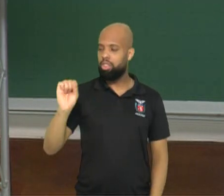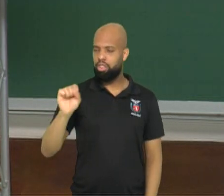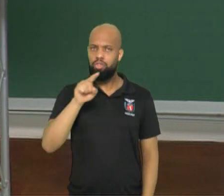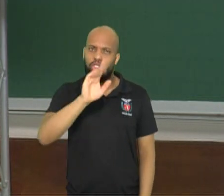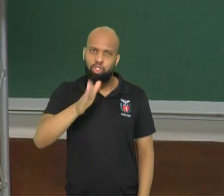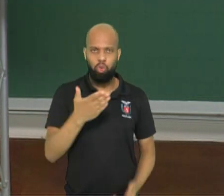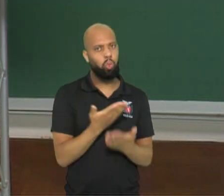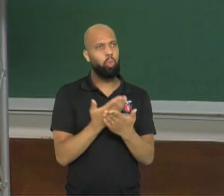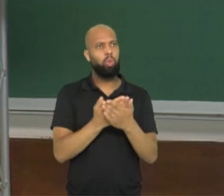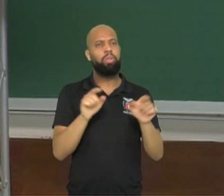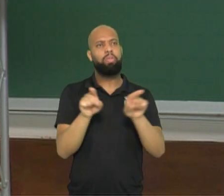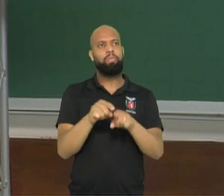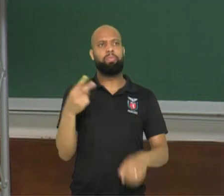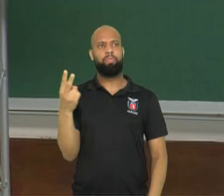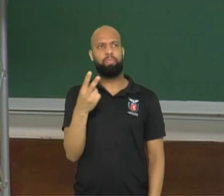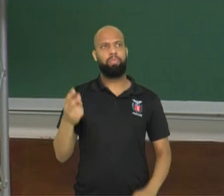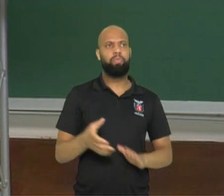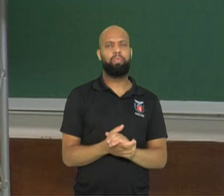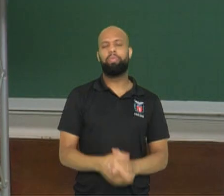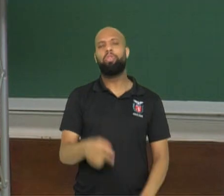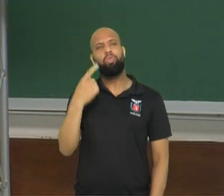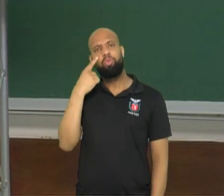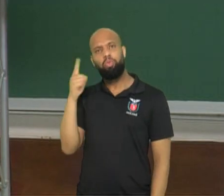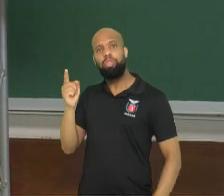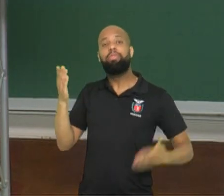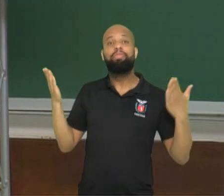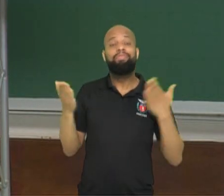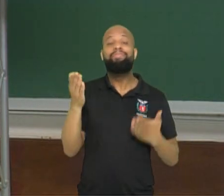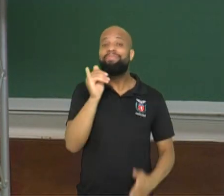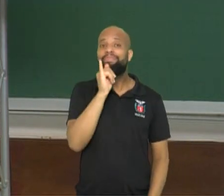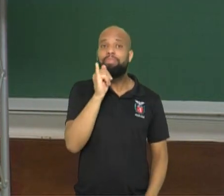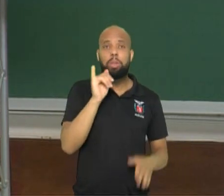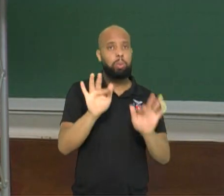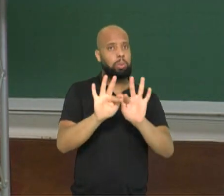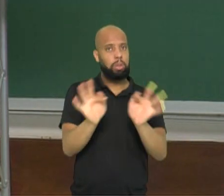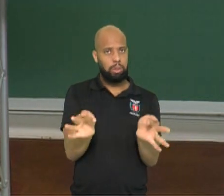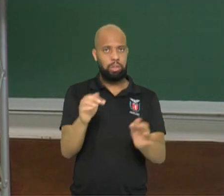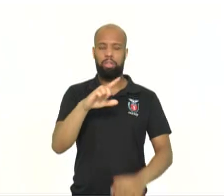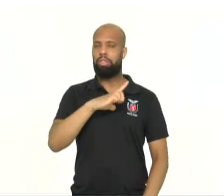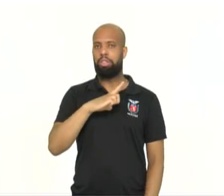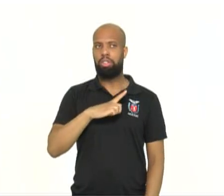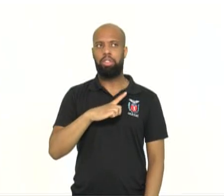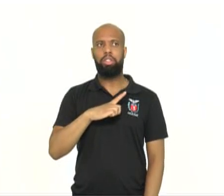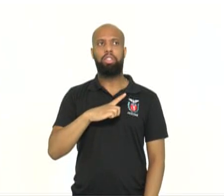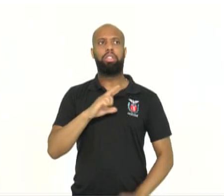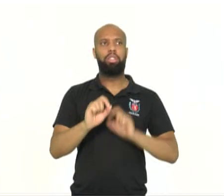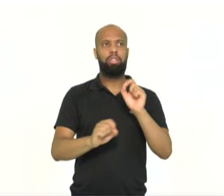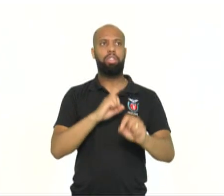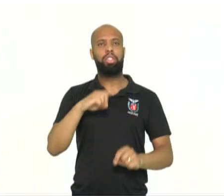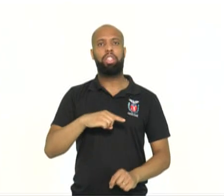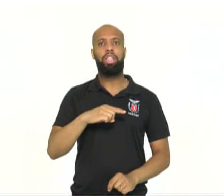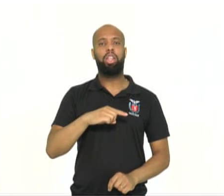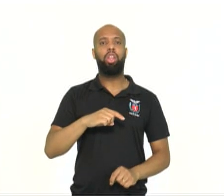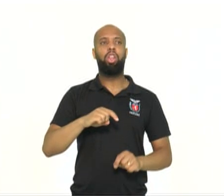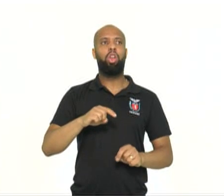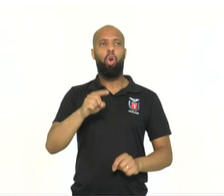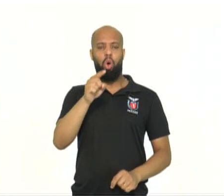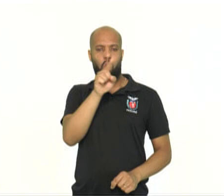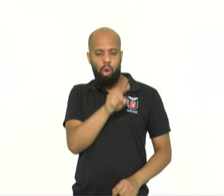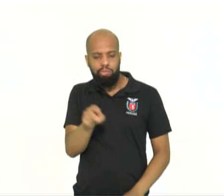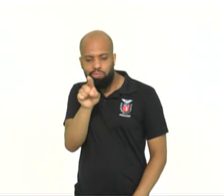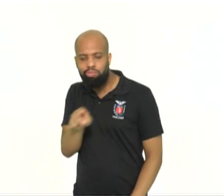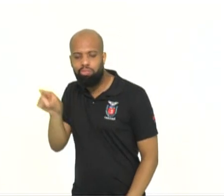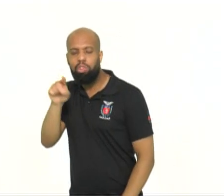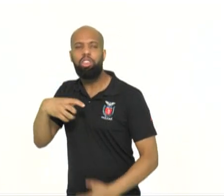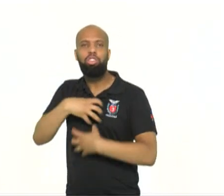esse ano, tá bom? Então lá, ó. Então aqui um exemplo bem simples, né? A onda eletromagnética, né? Como a